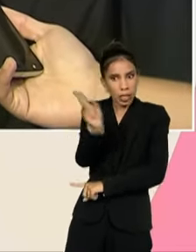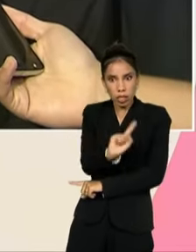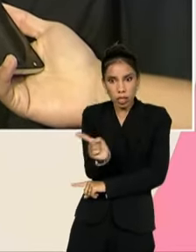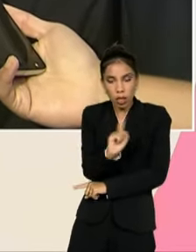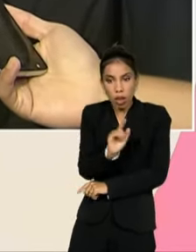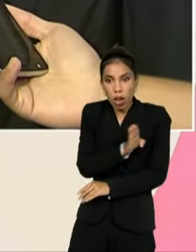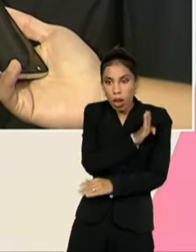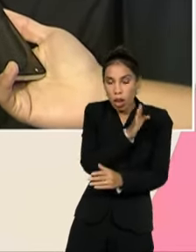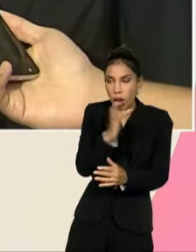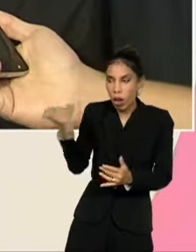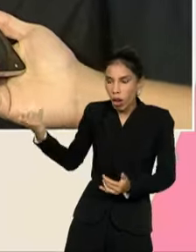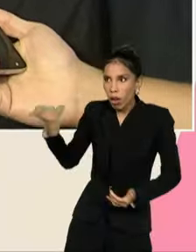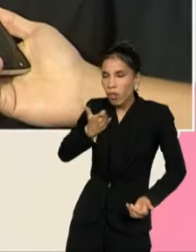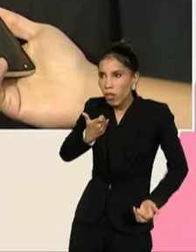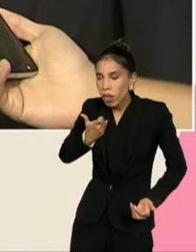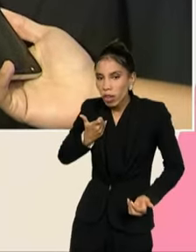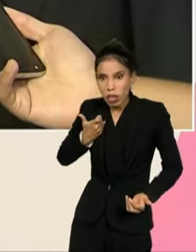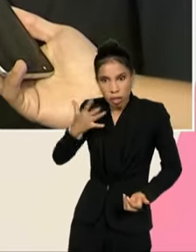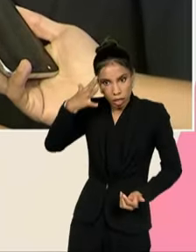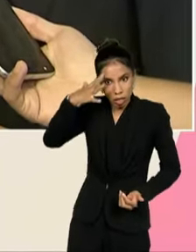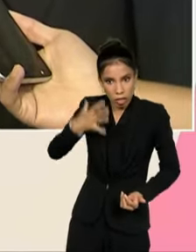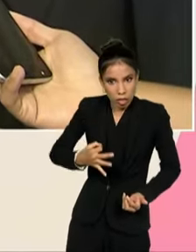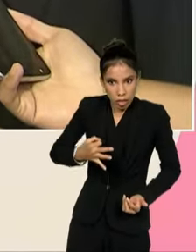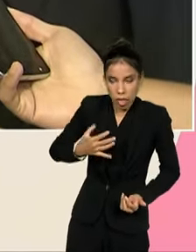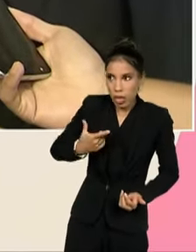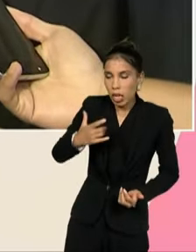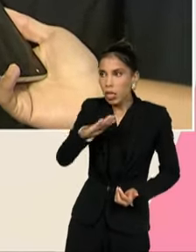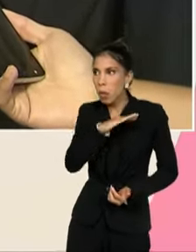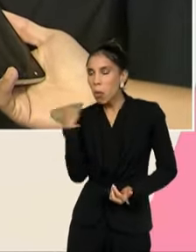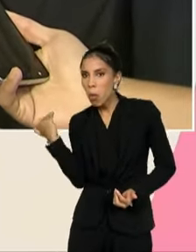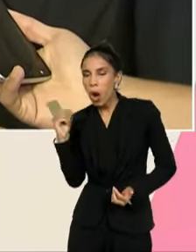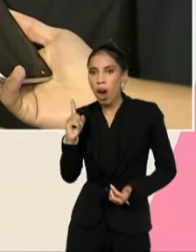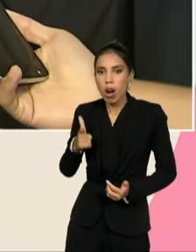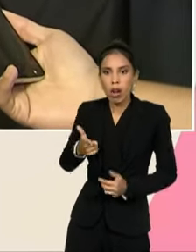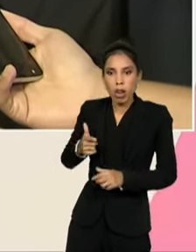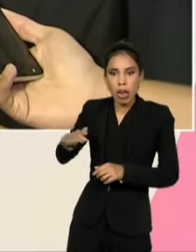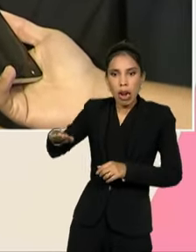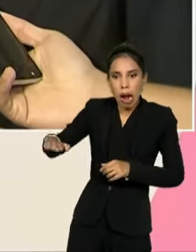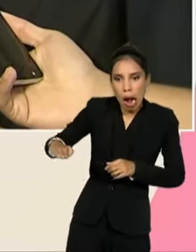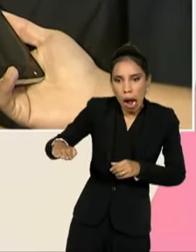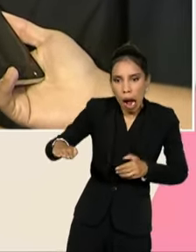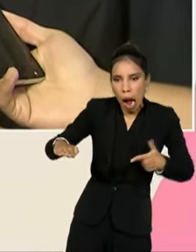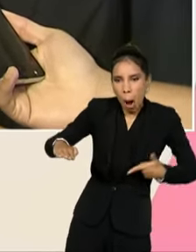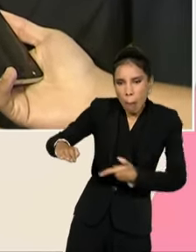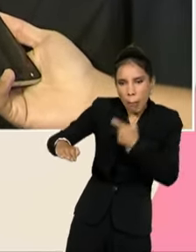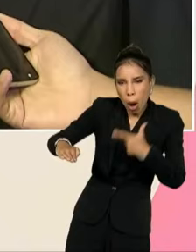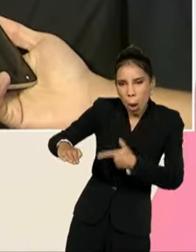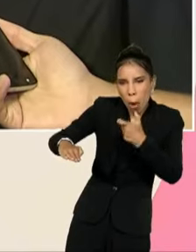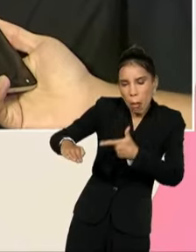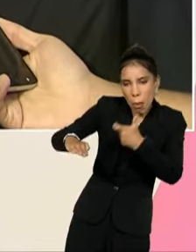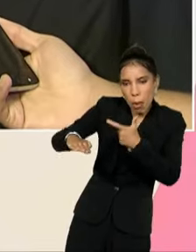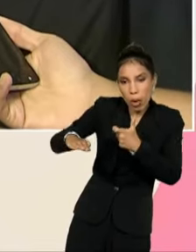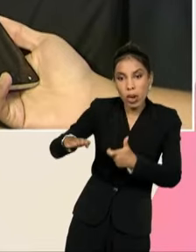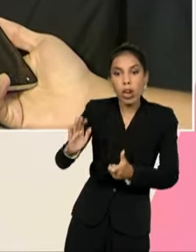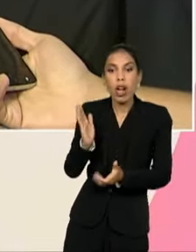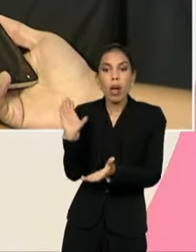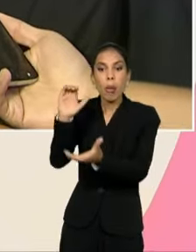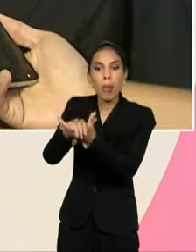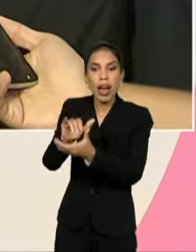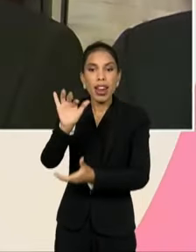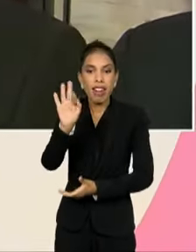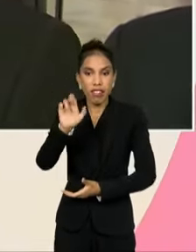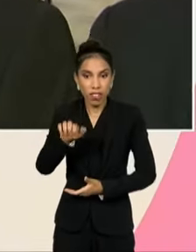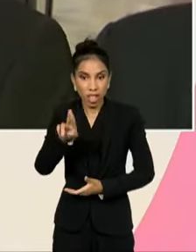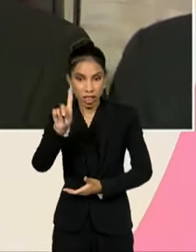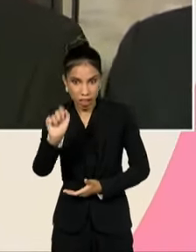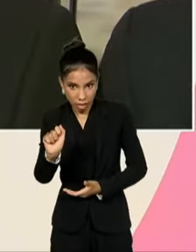essa informação, não tinha certeza se ela estava morta, assim, balear o carro, aí uma confusão danada, até que o marido da Fernanda, o Marcelo, me